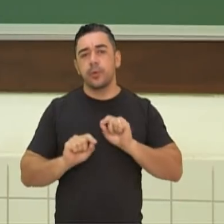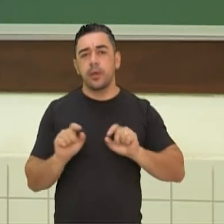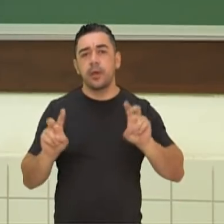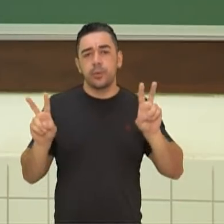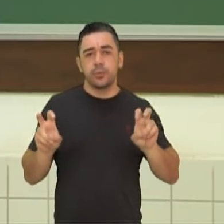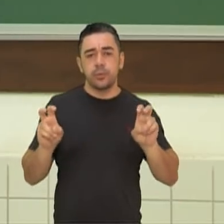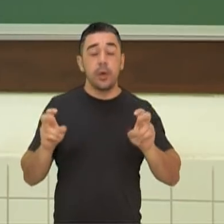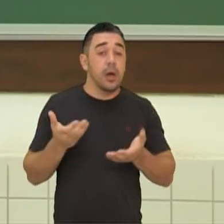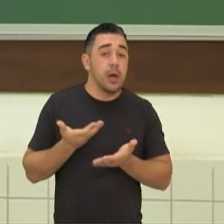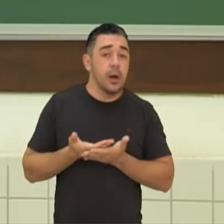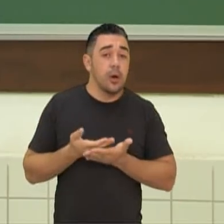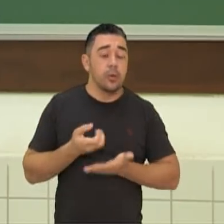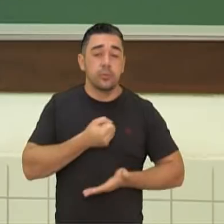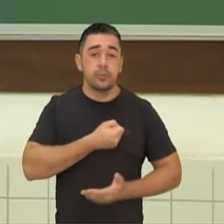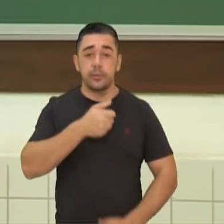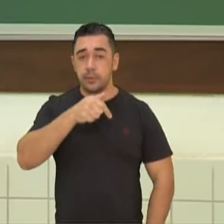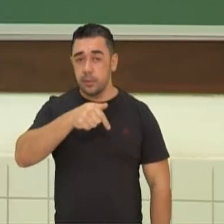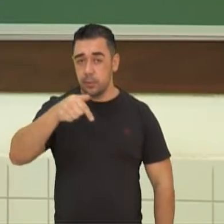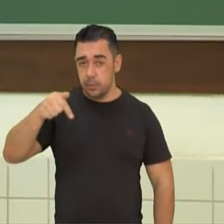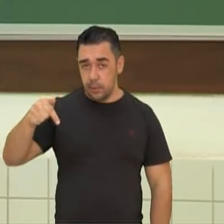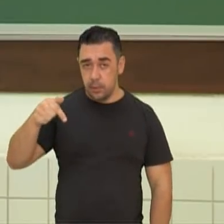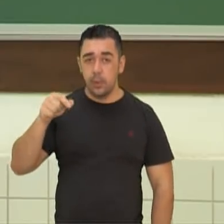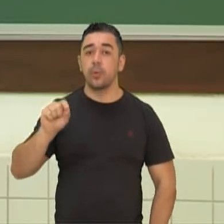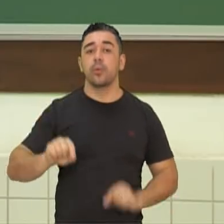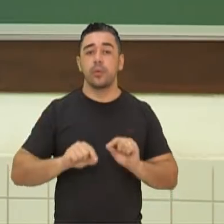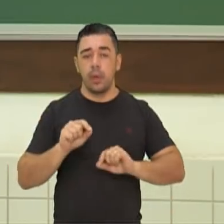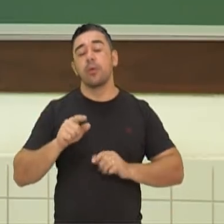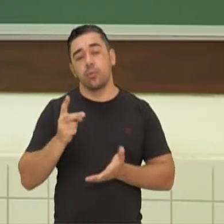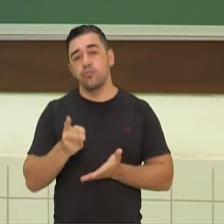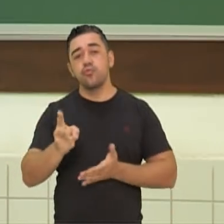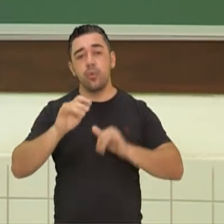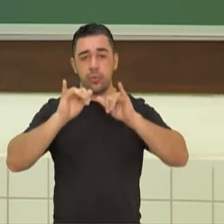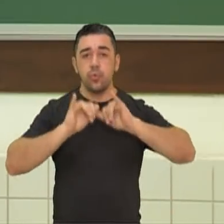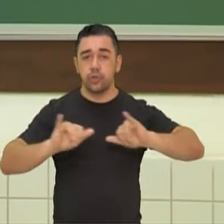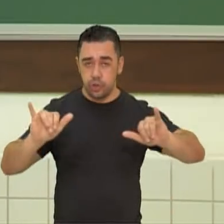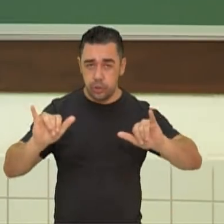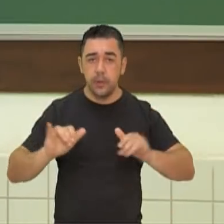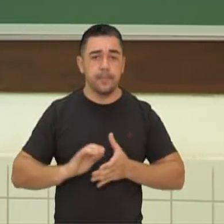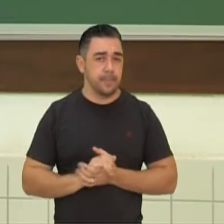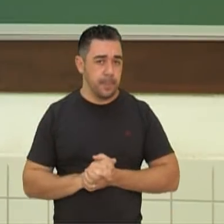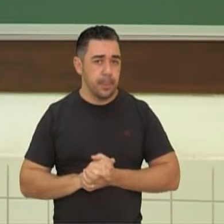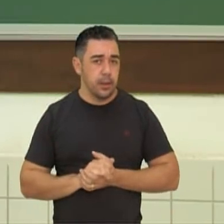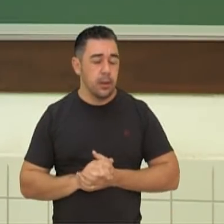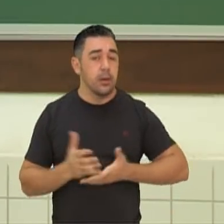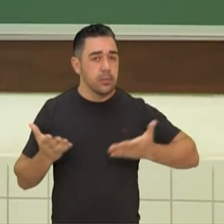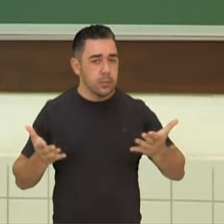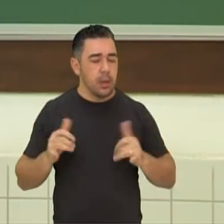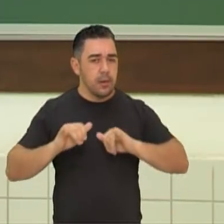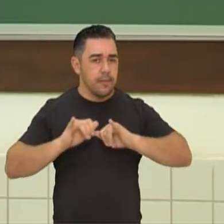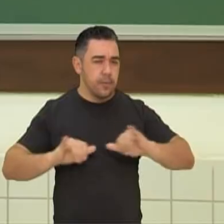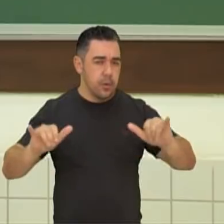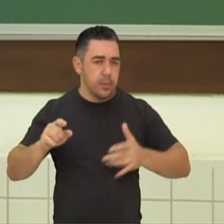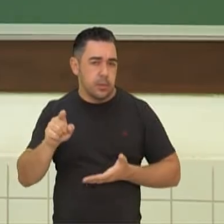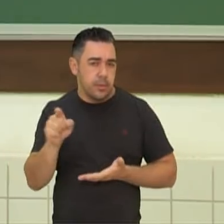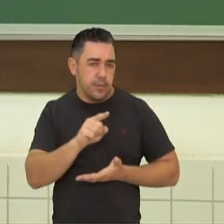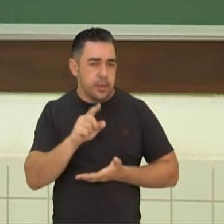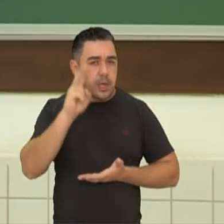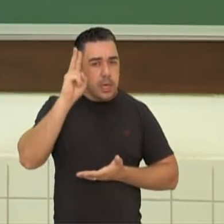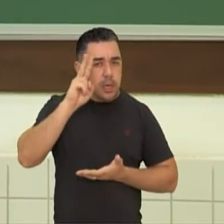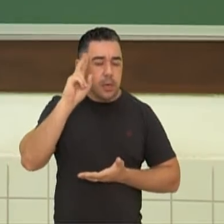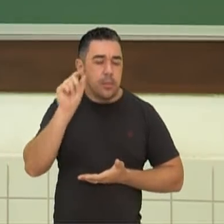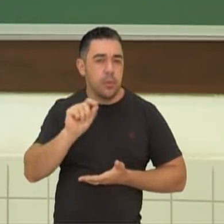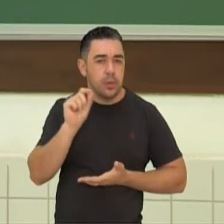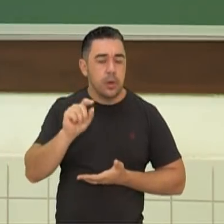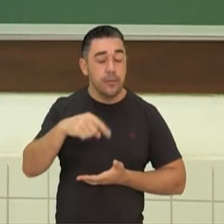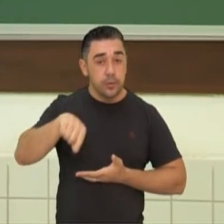de hoje é a aula 77, a aula sobre notícia, tá? Gostaria de passar algumas informações, lembrá-los de algumas